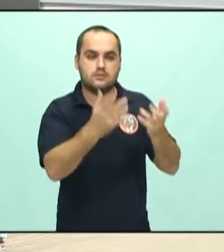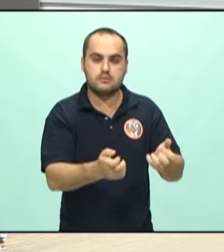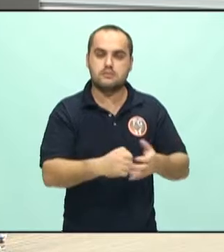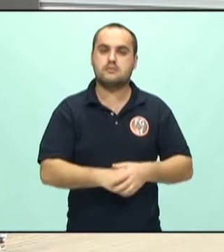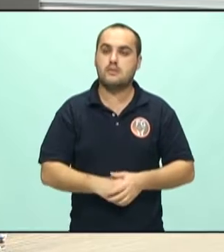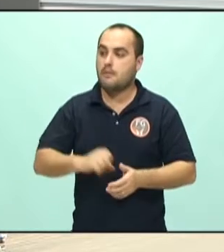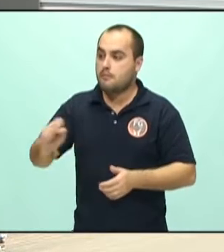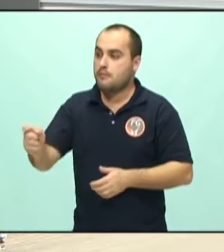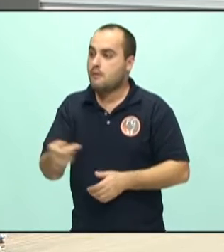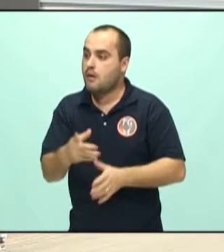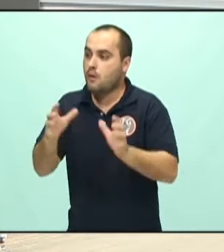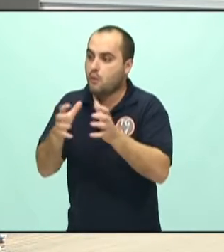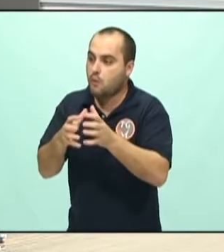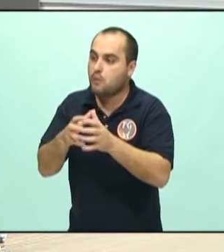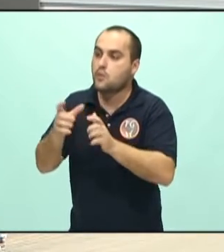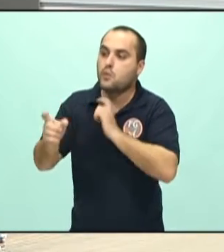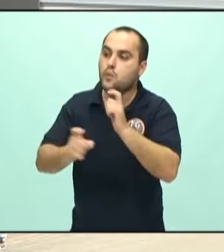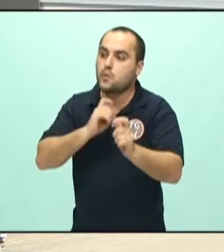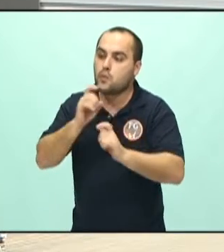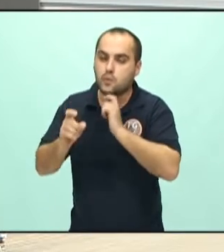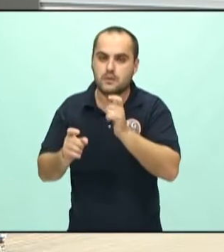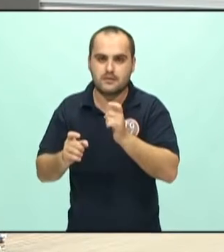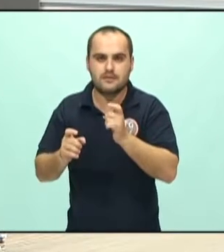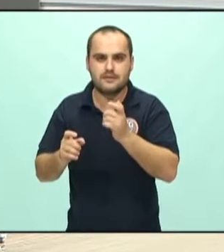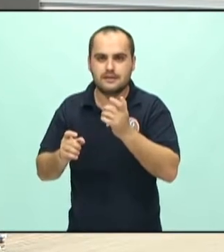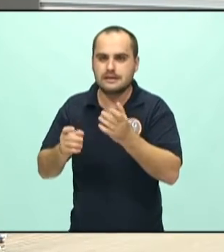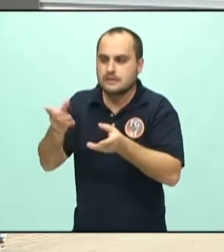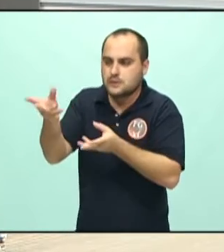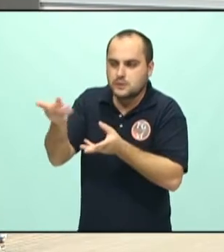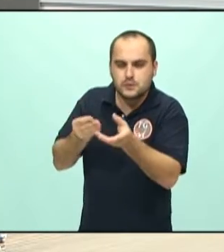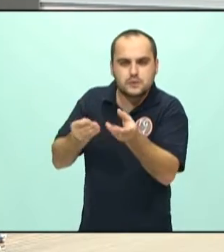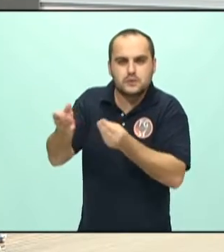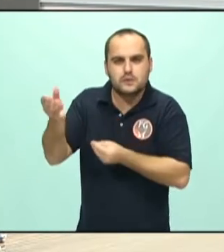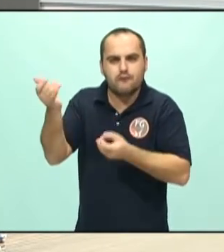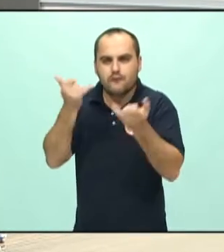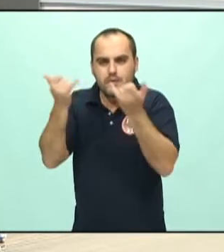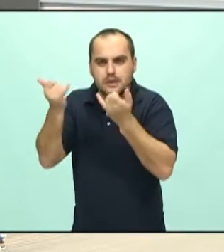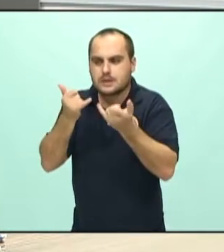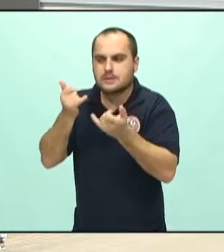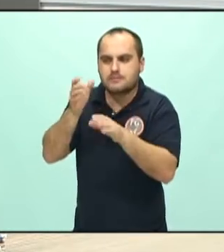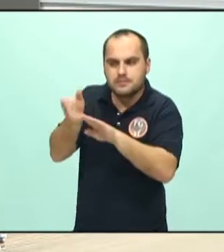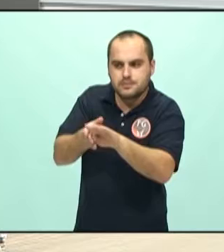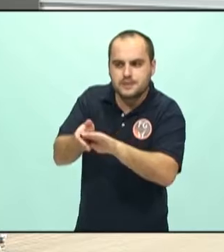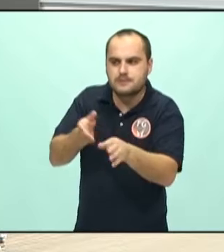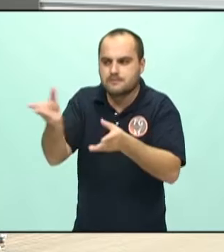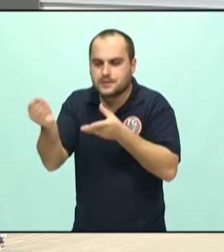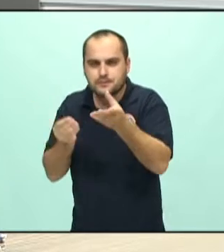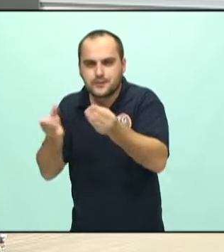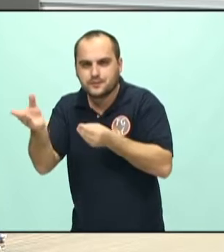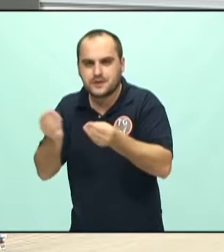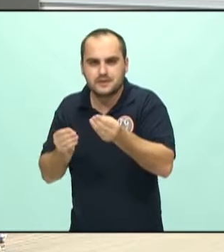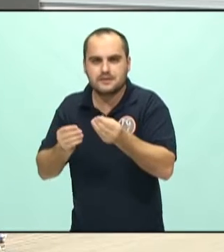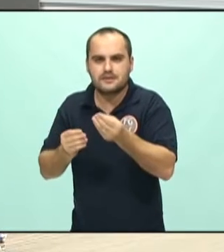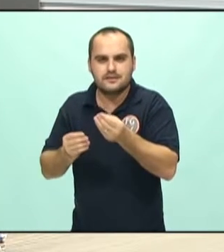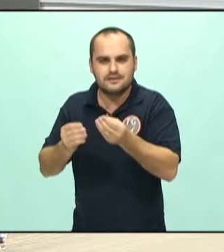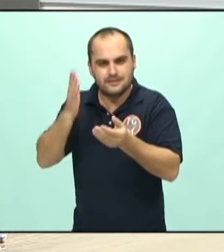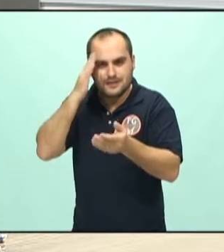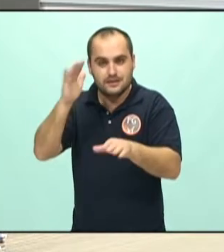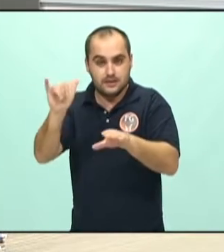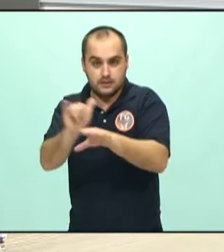suas dúvidas né é absorva as orientações e de uma forma muito